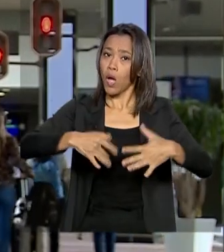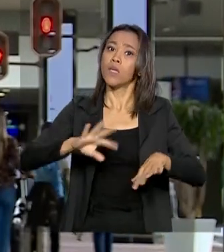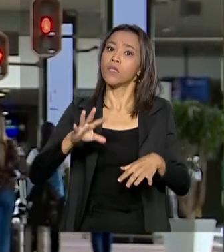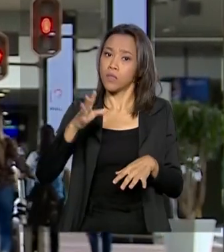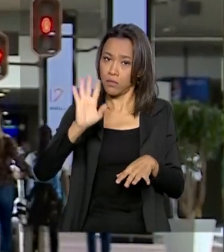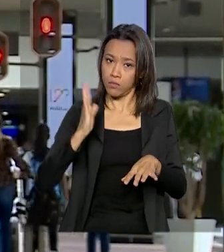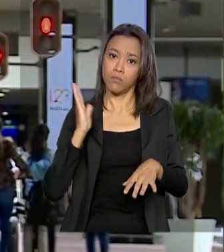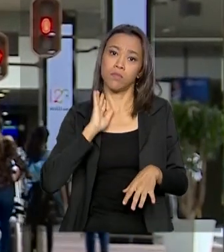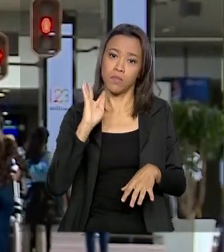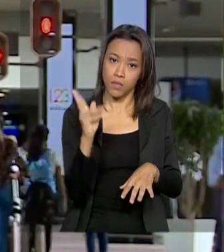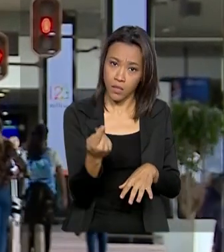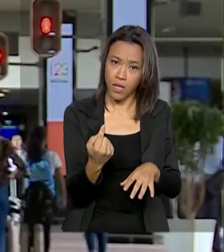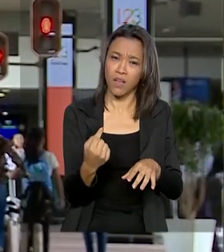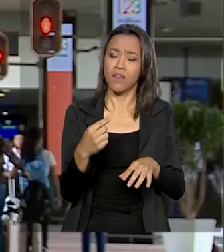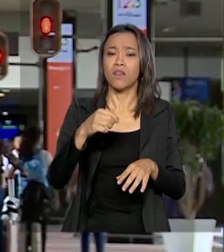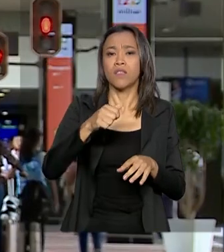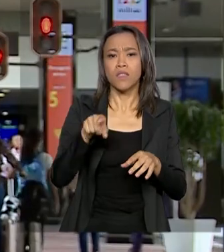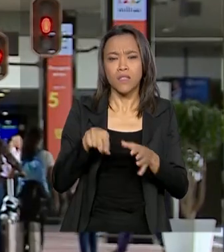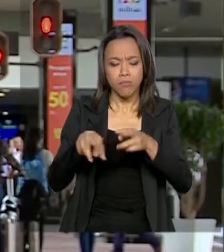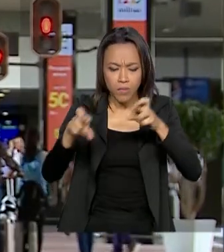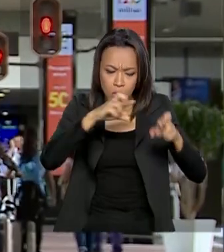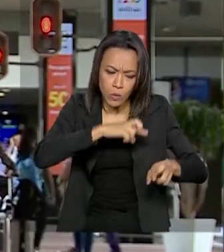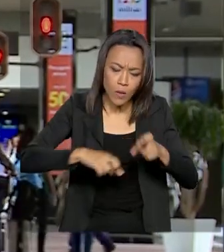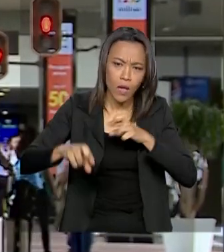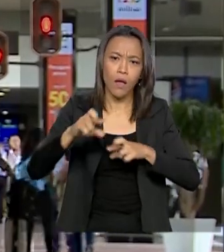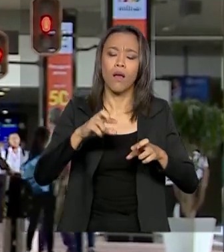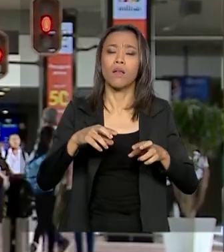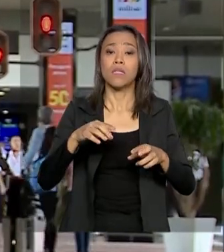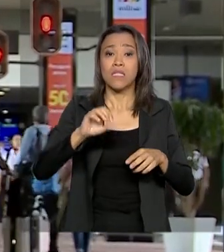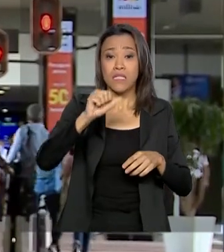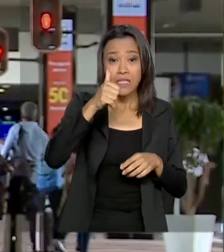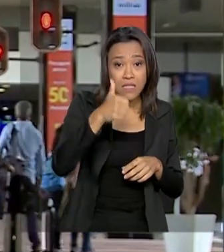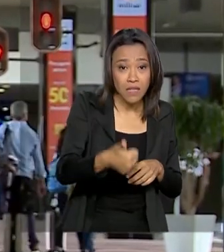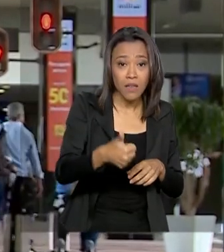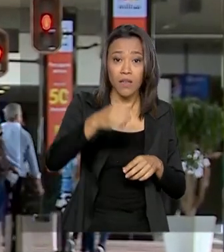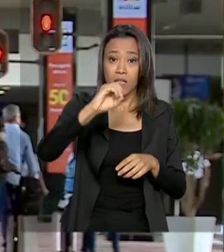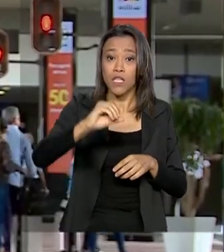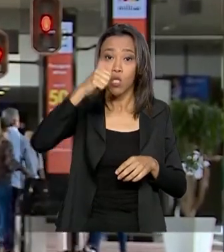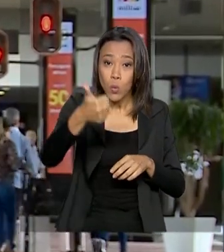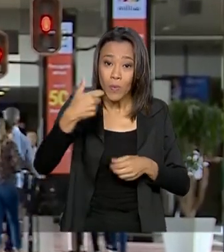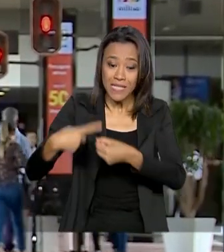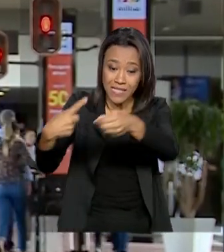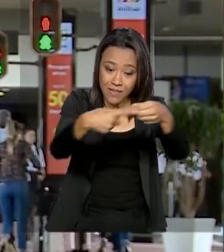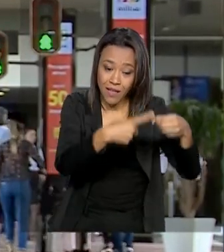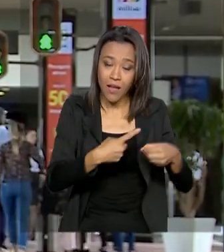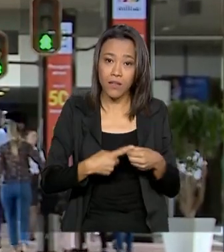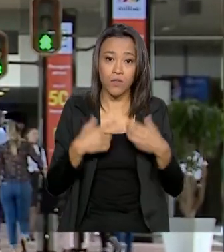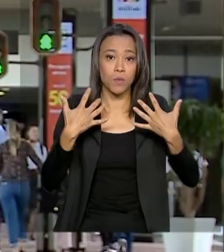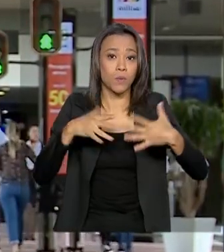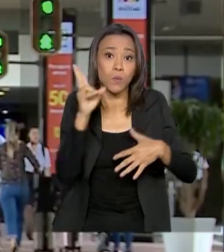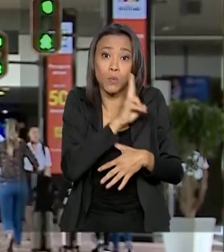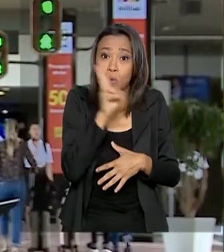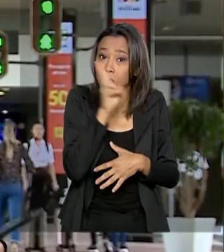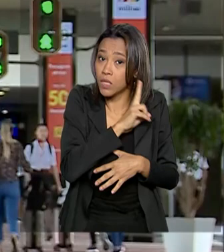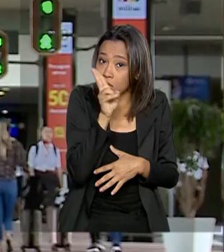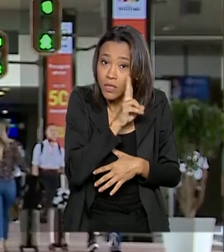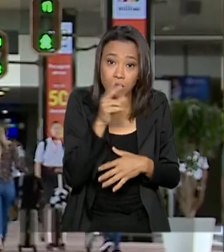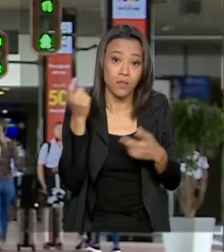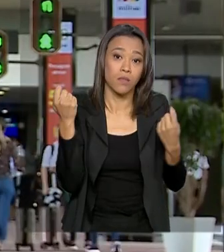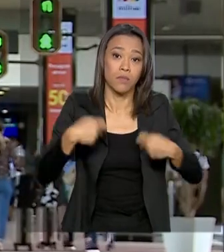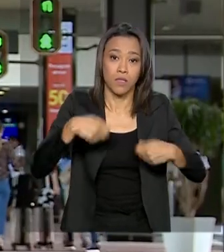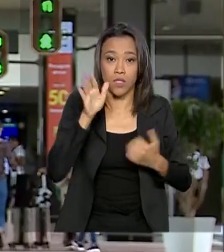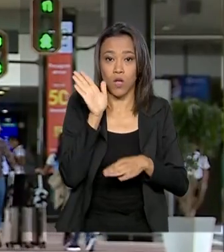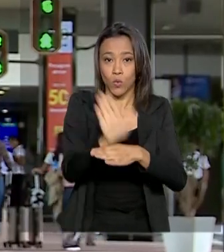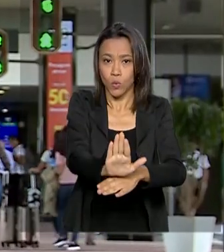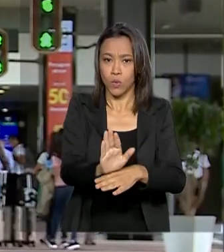ser feito há 110 anos. 101 cidades mineiras estão em estado de emergência e da semana passada